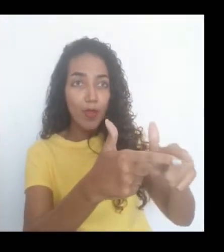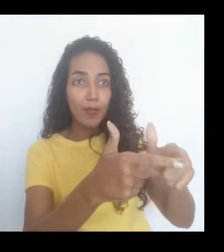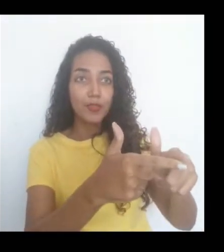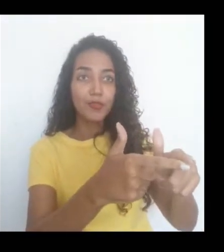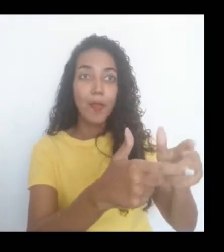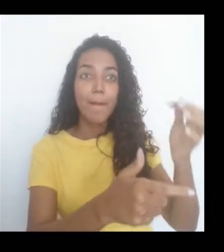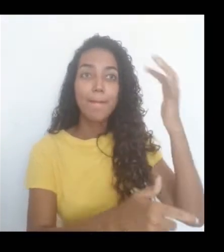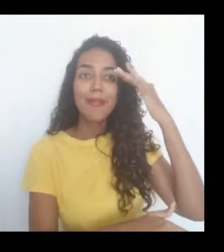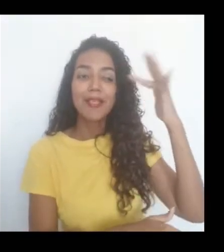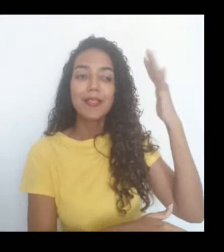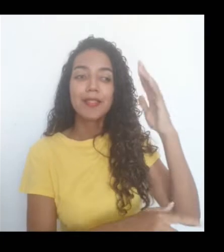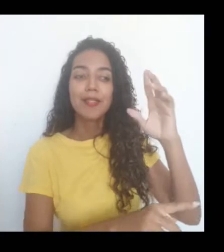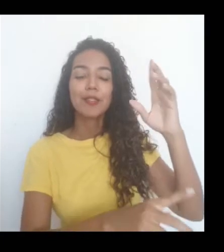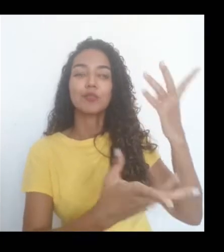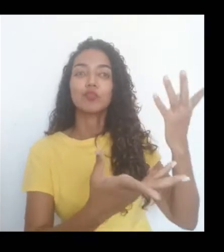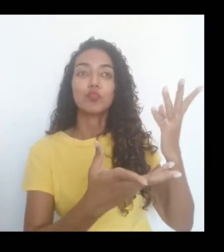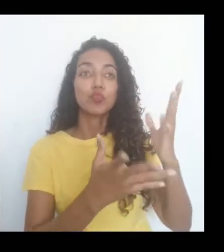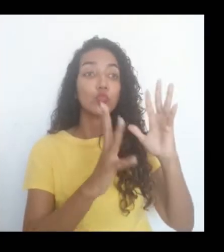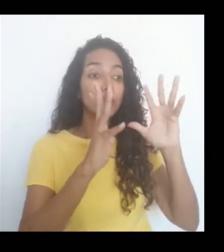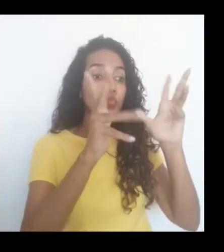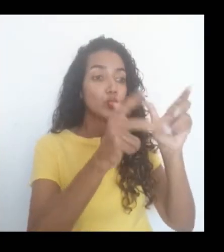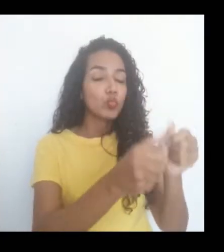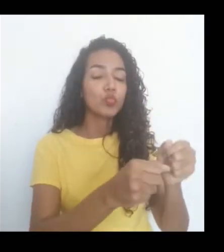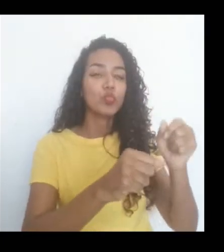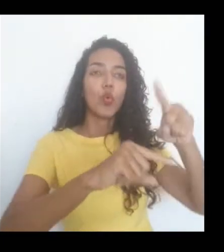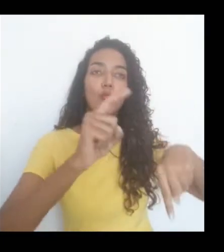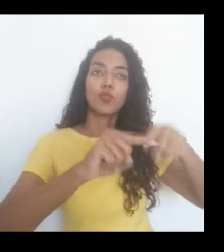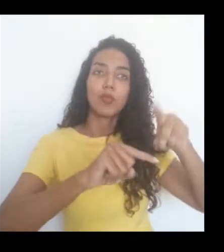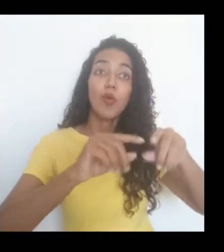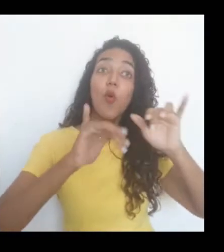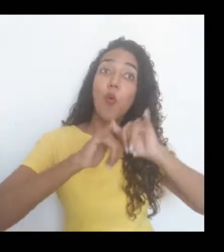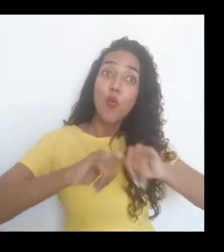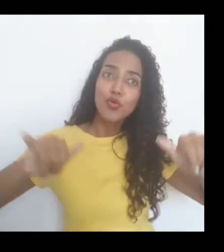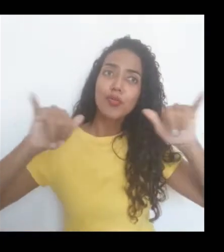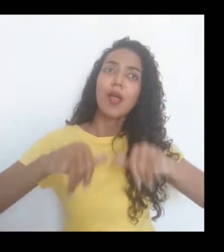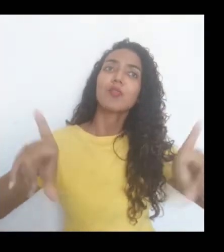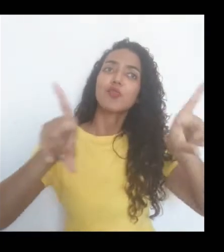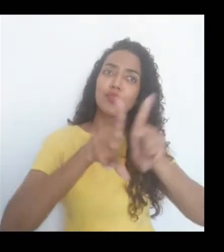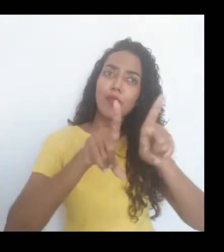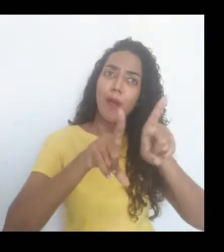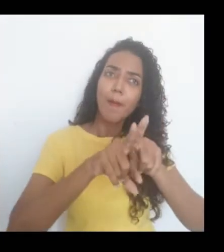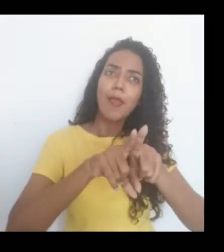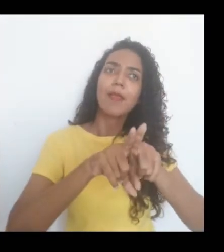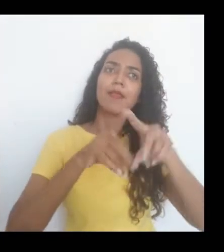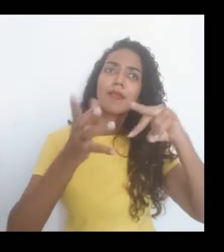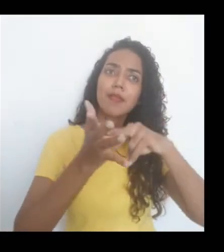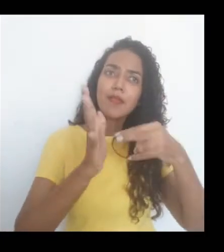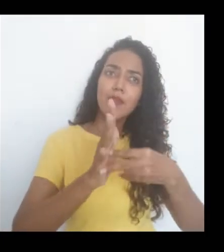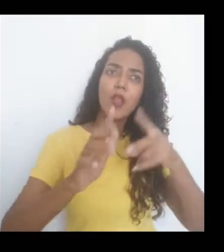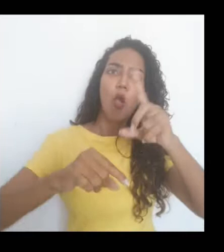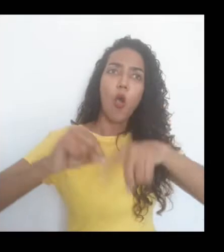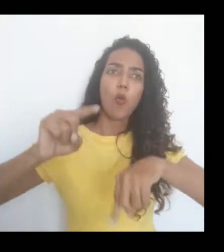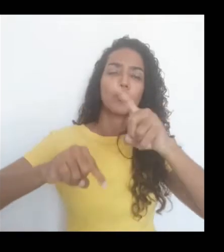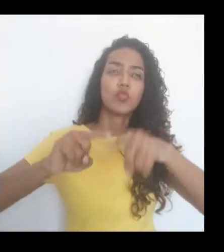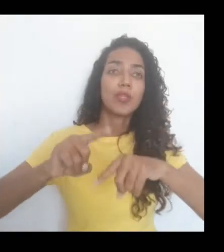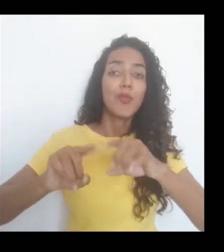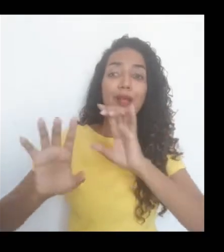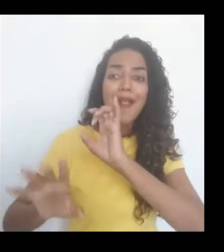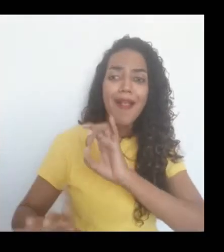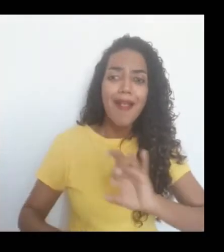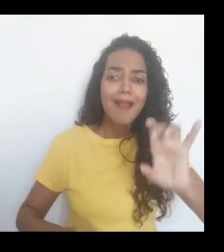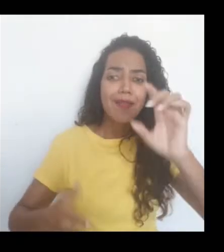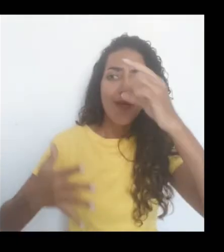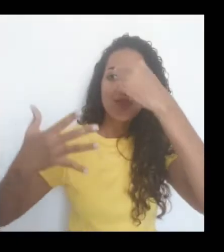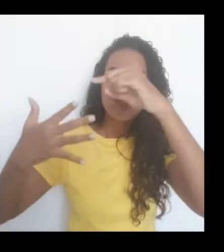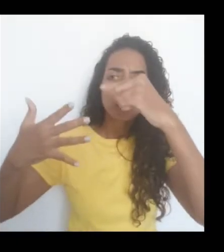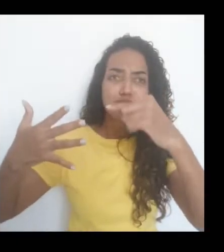Os dados manipulados e comunicados pelos sistemas também podem ser vistos como objetos. Cada parte do sistema, cada módulo,